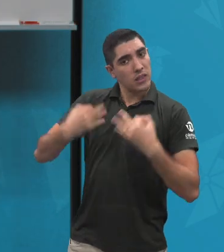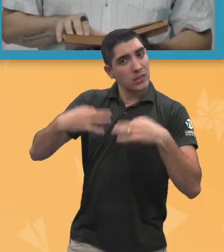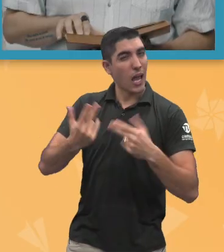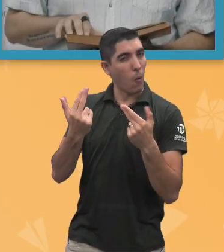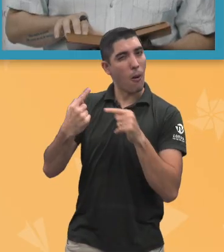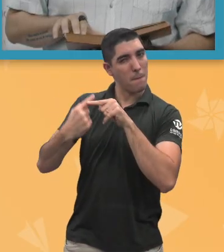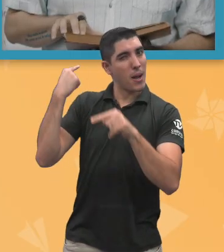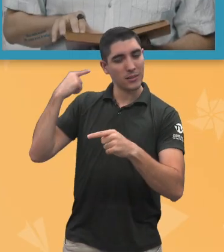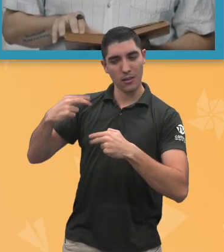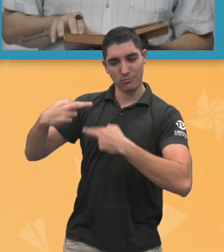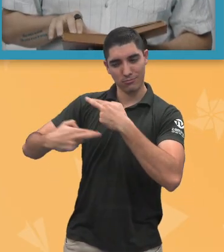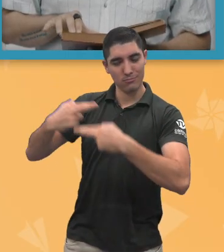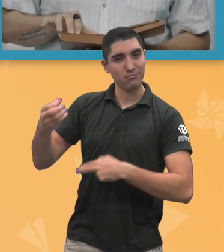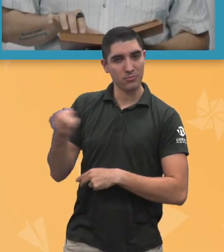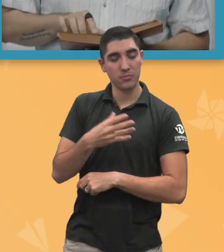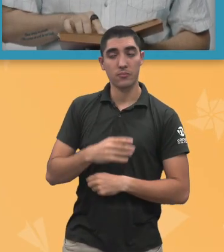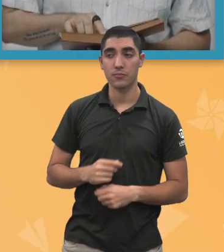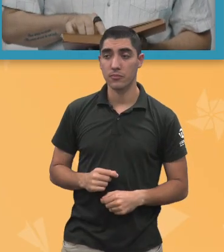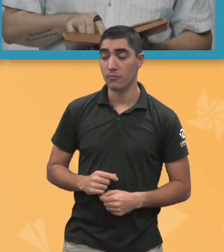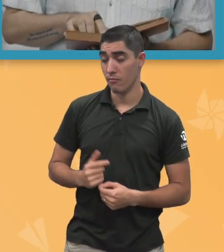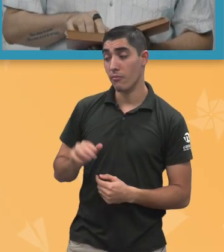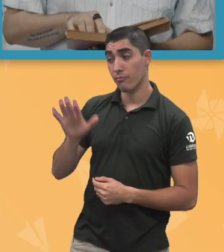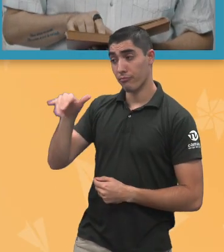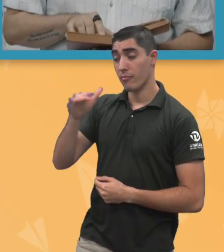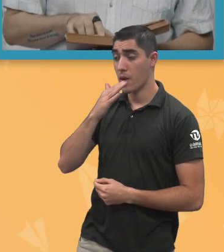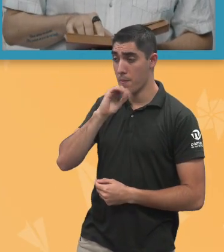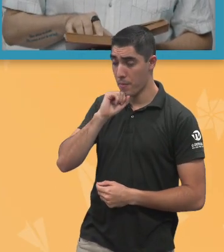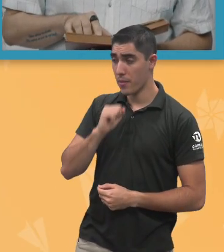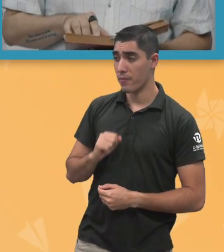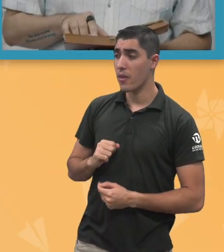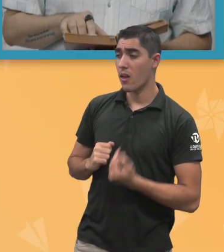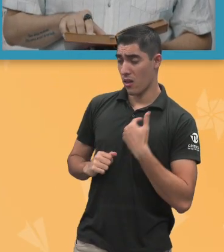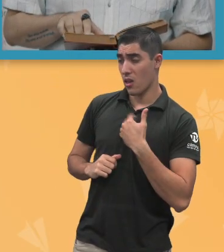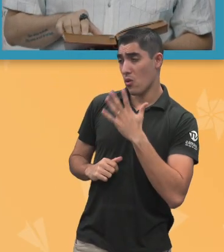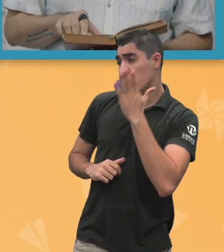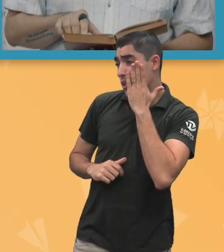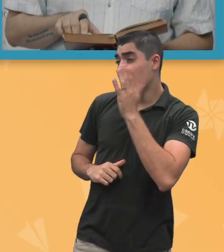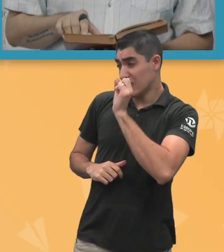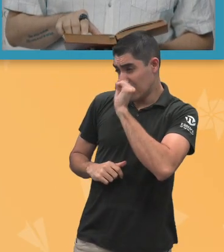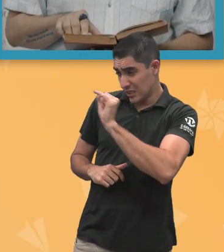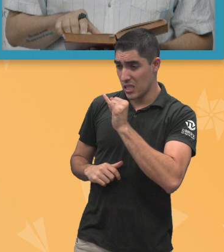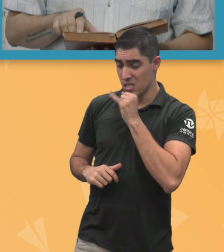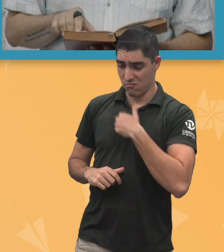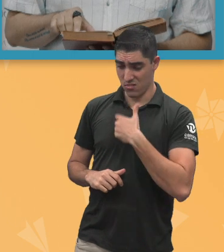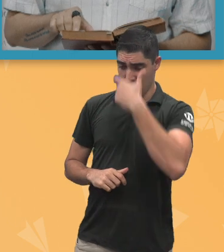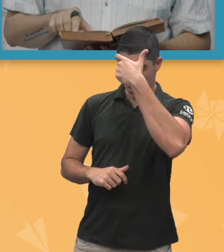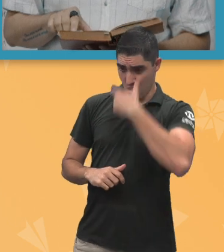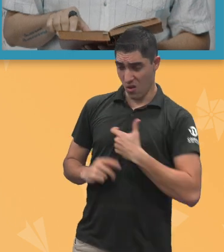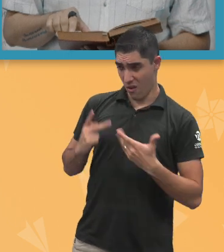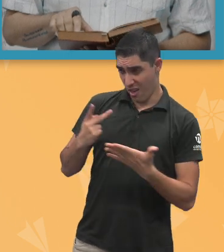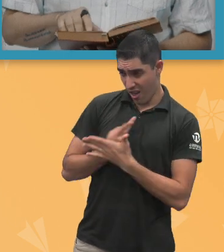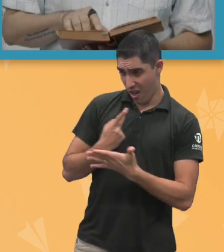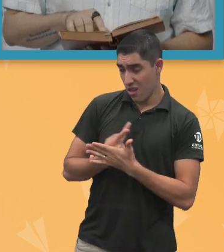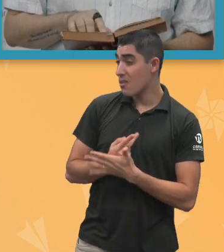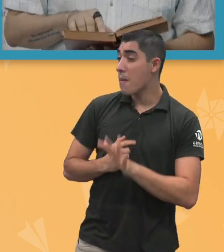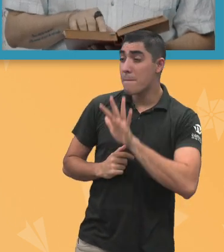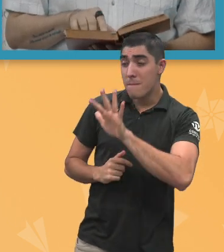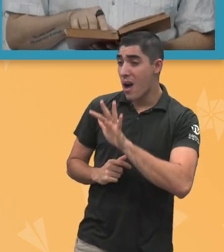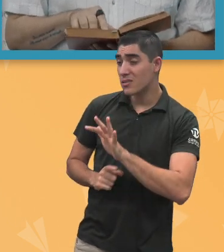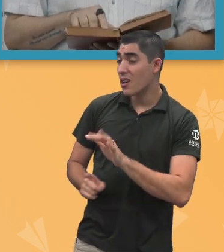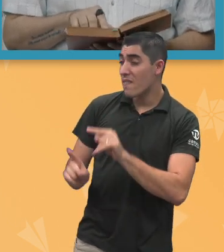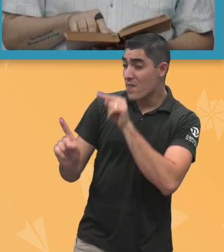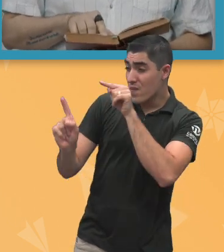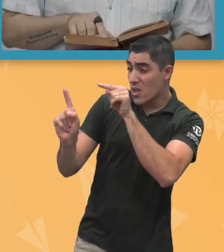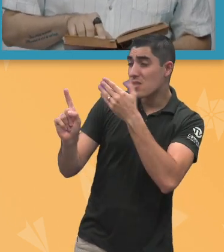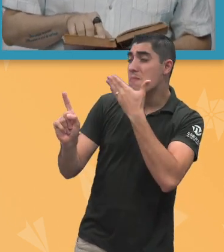E mesmo que sob este aspecto eu me tivesse equivocado, seria da parte do Senhor e não dele que adviria